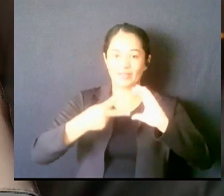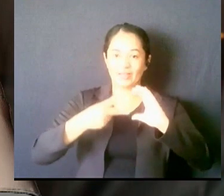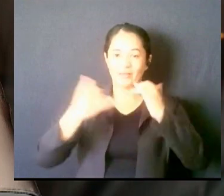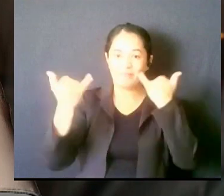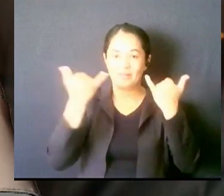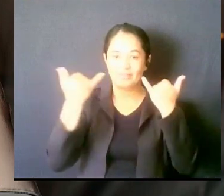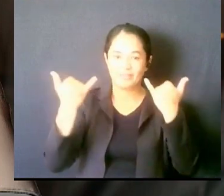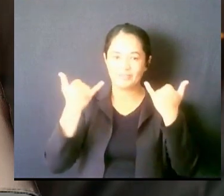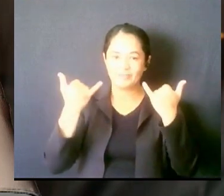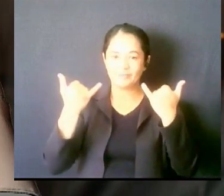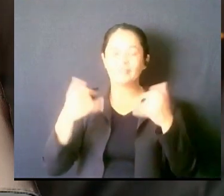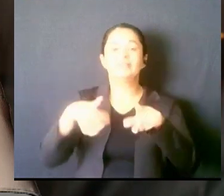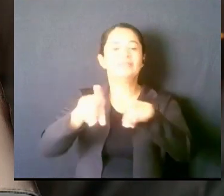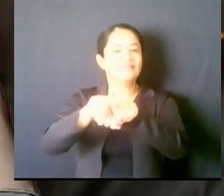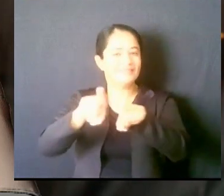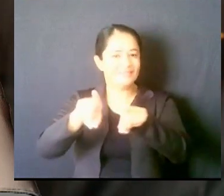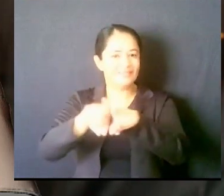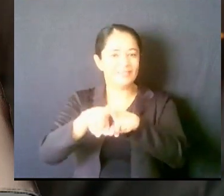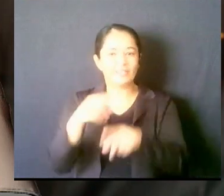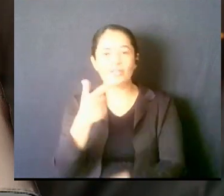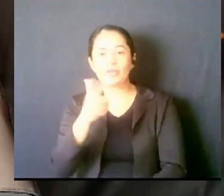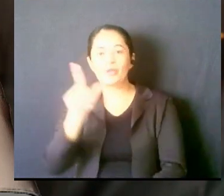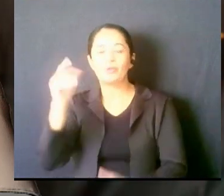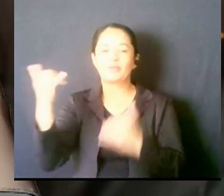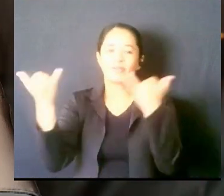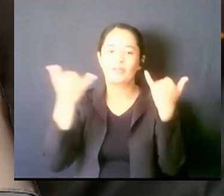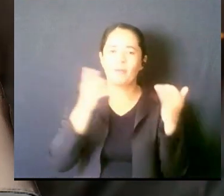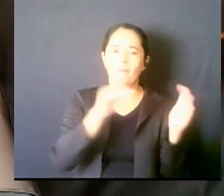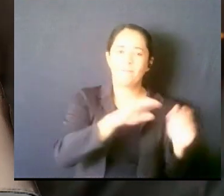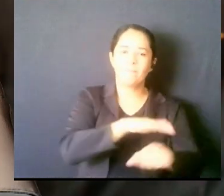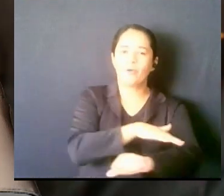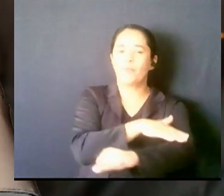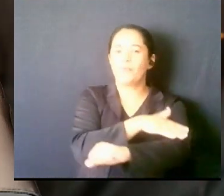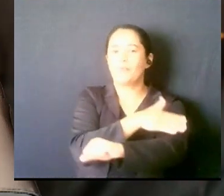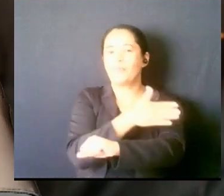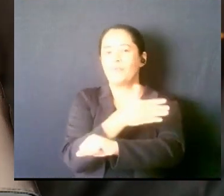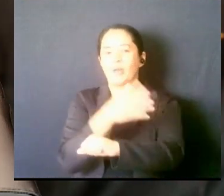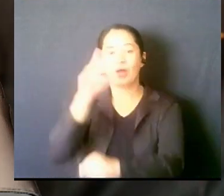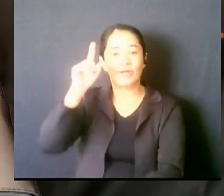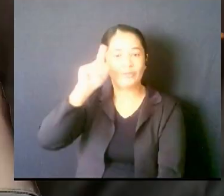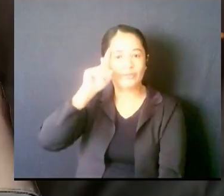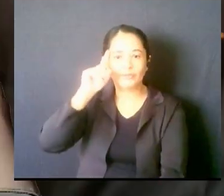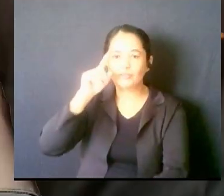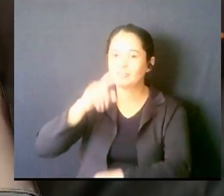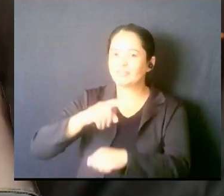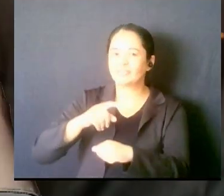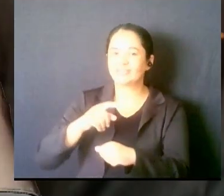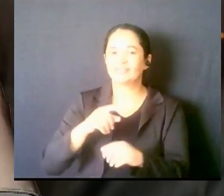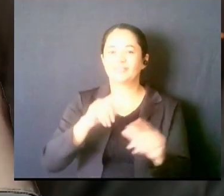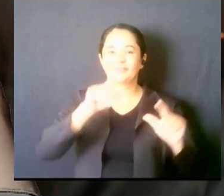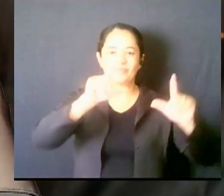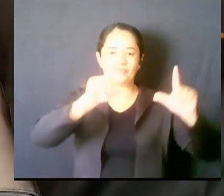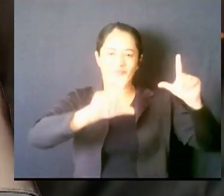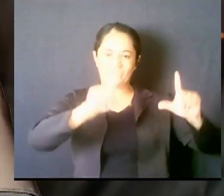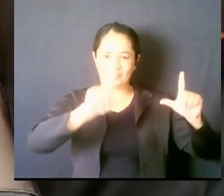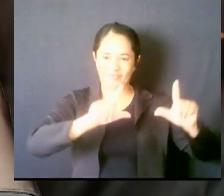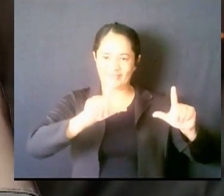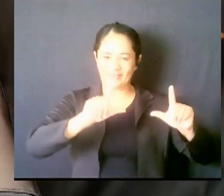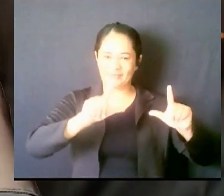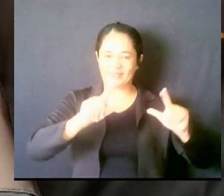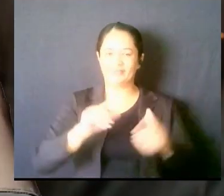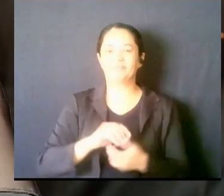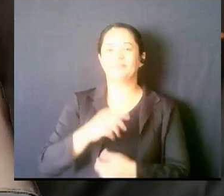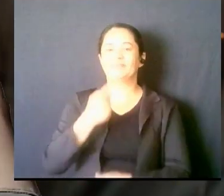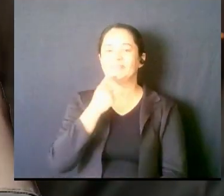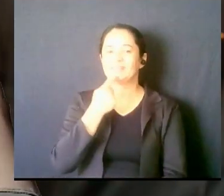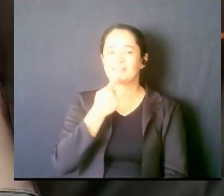também muitas informações durante todos os dias, todo momento na programação da TV Câmara Campinas. Amanhã nós temos